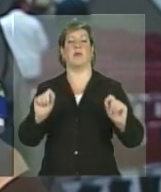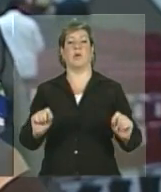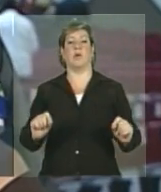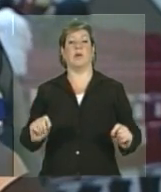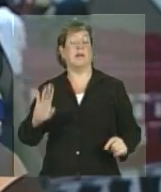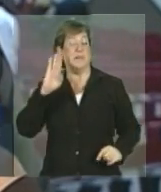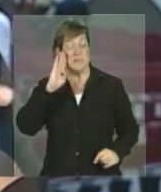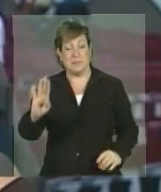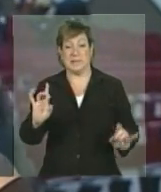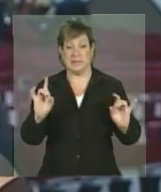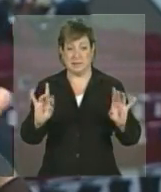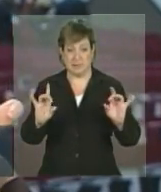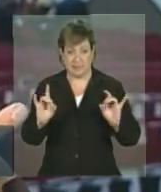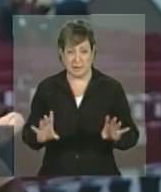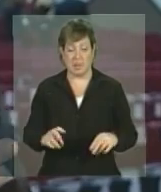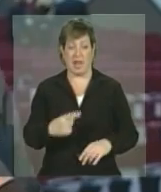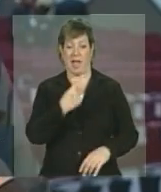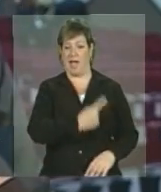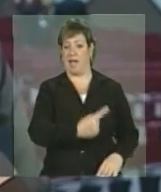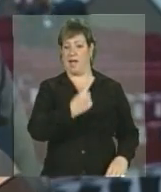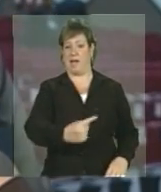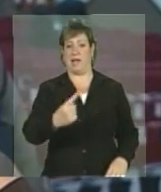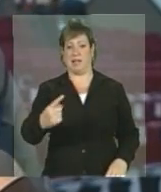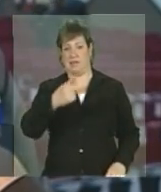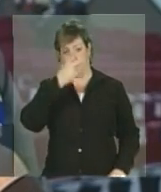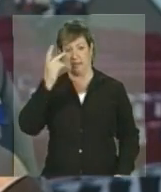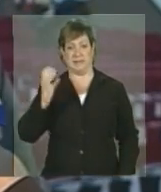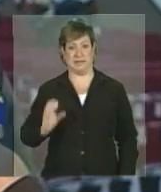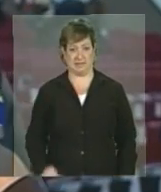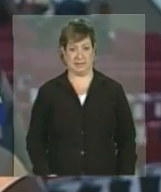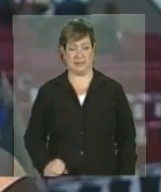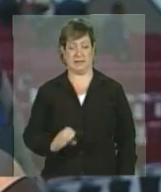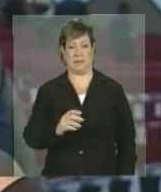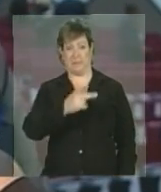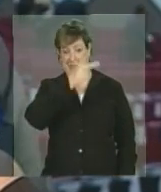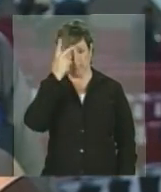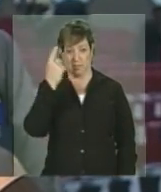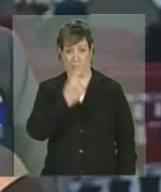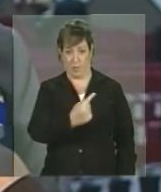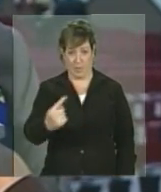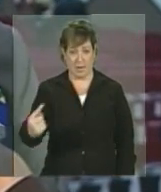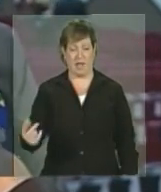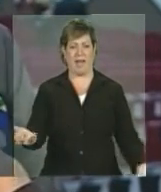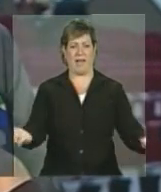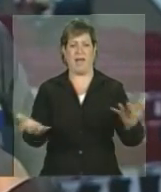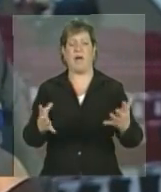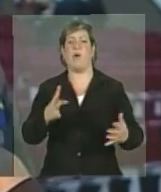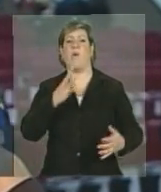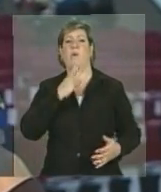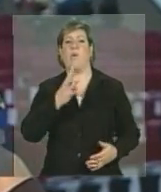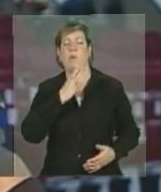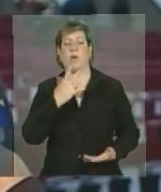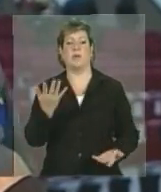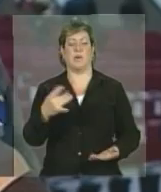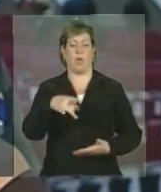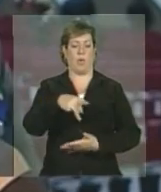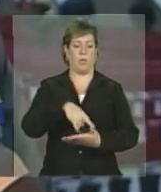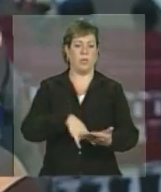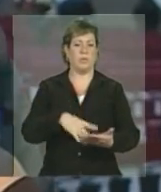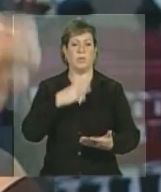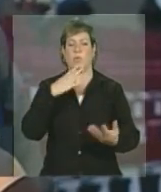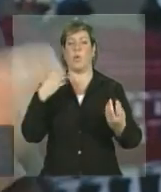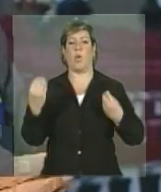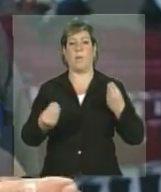demandada especificamente por cada cidadão. Então, se o cidadão quer ter acesso e conhecer um determinado documento que